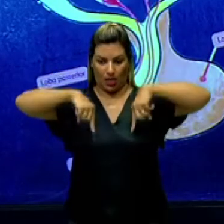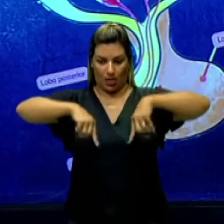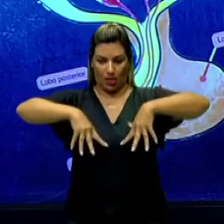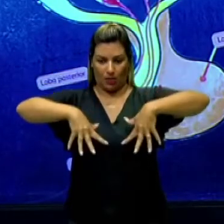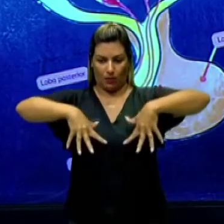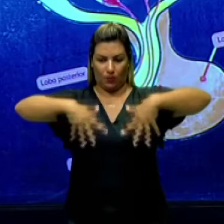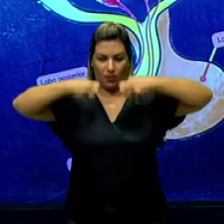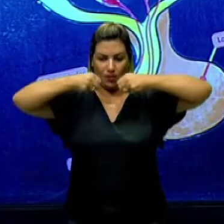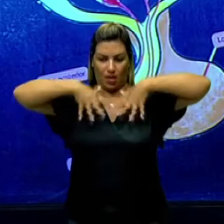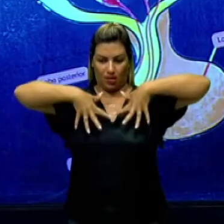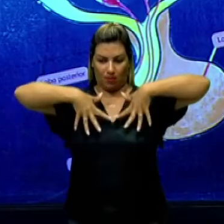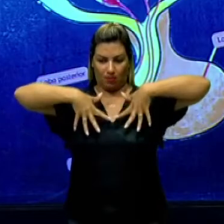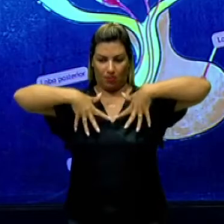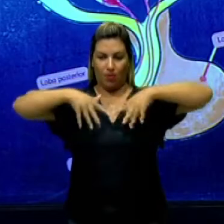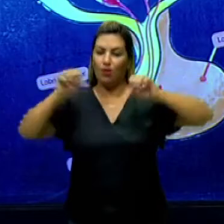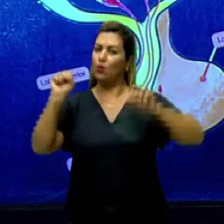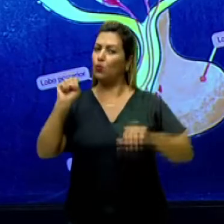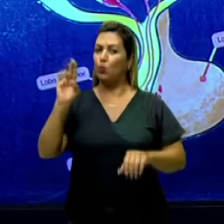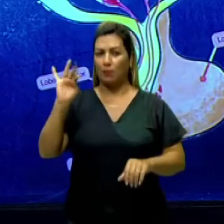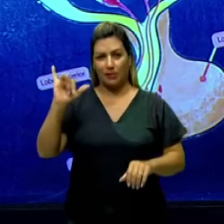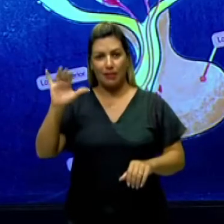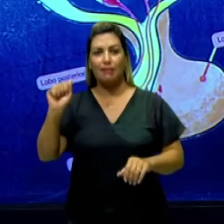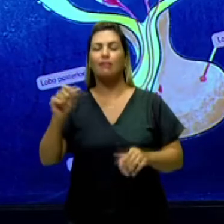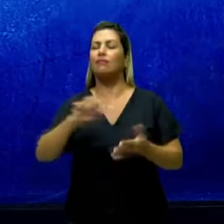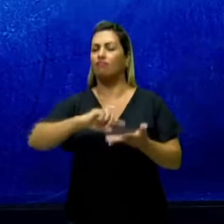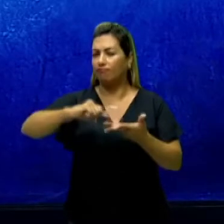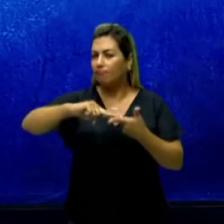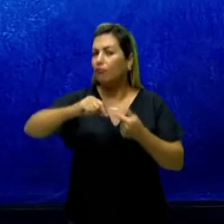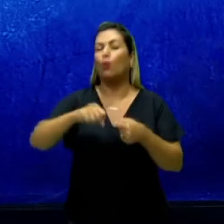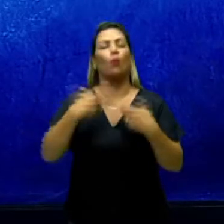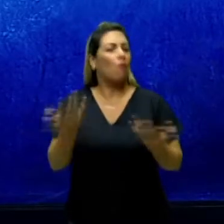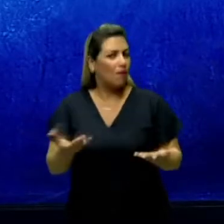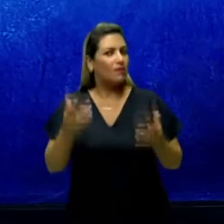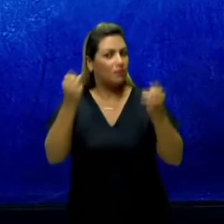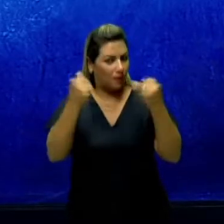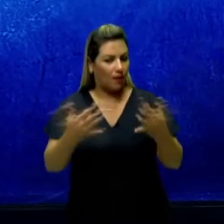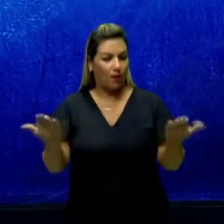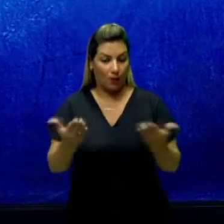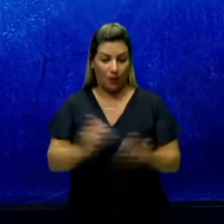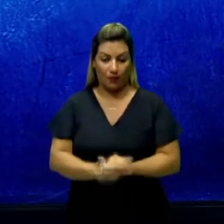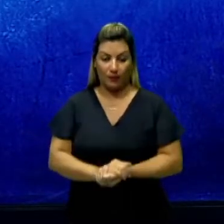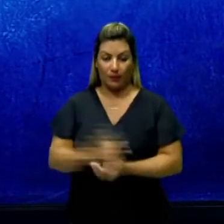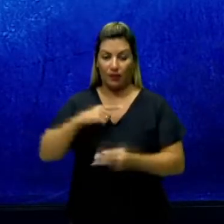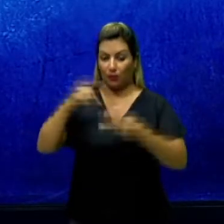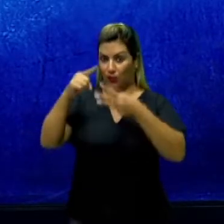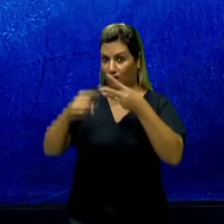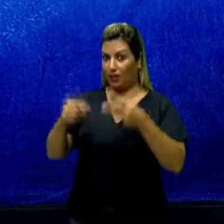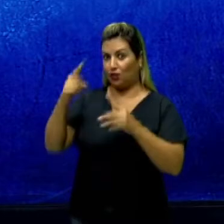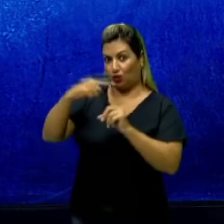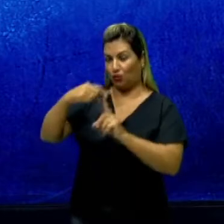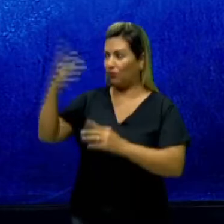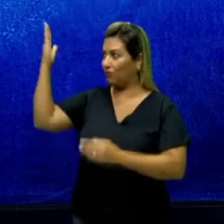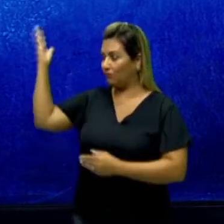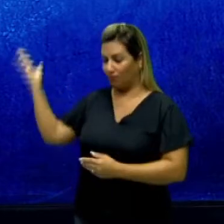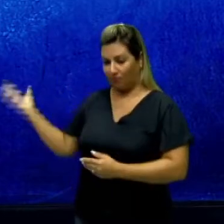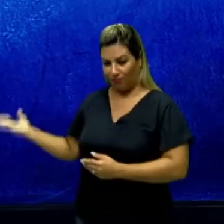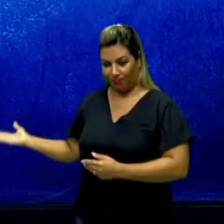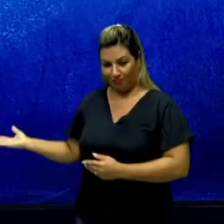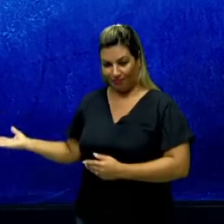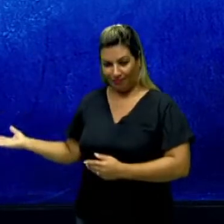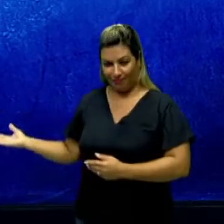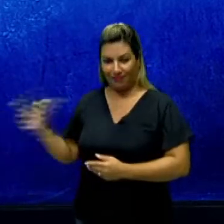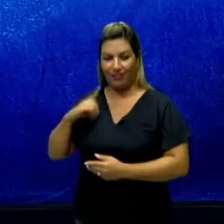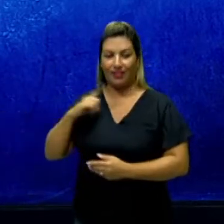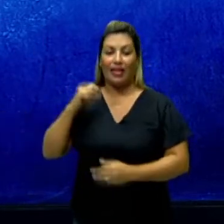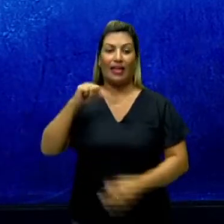a sua função, produzindo suas substâncias e veremos a seguir quais são. Nós temos três tipos de glândulas. Nós